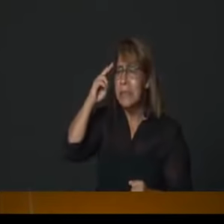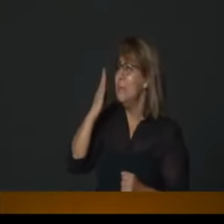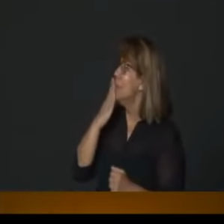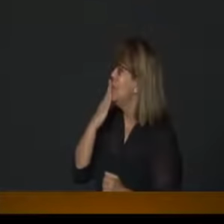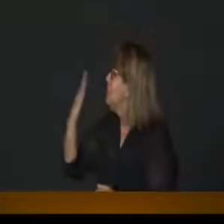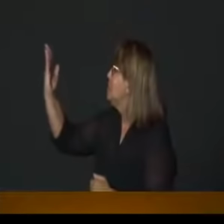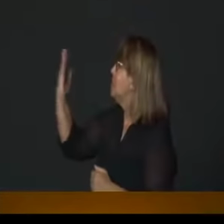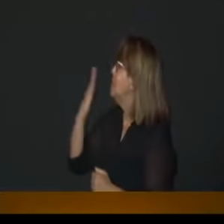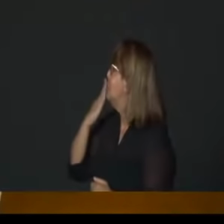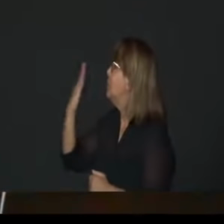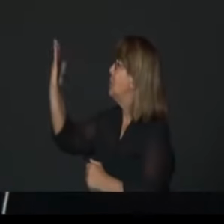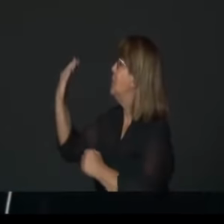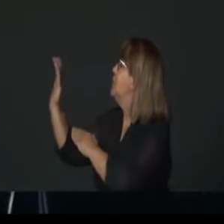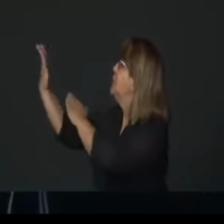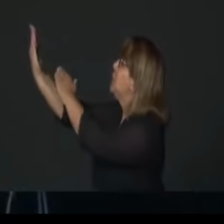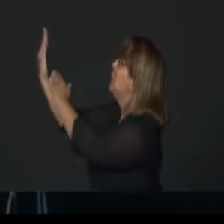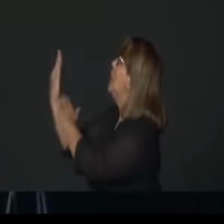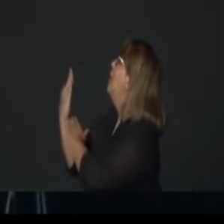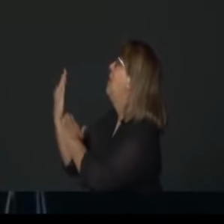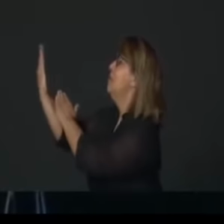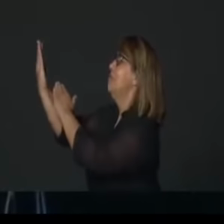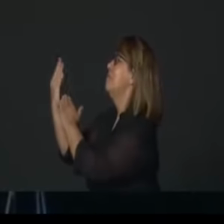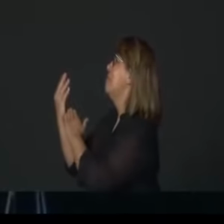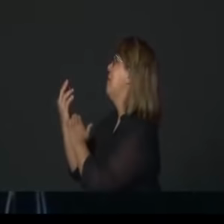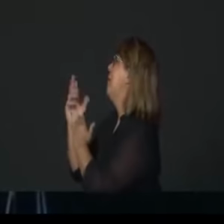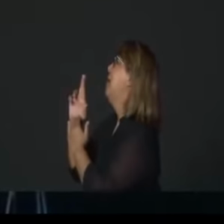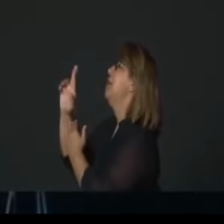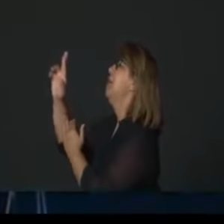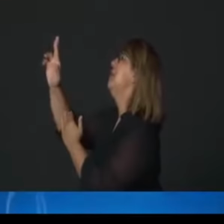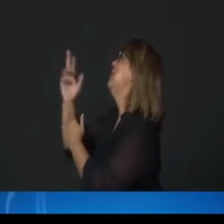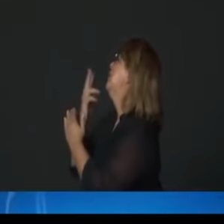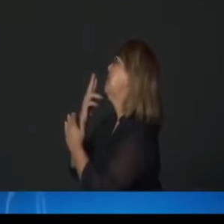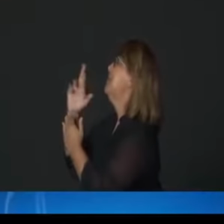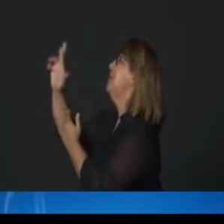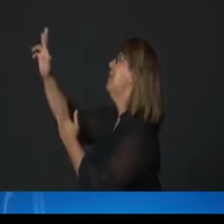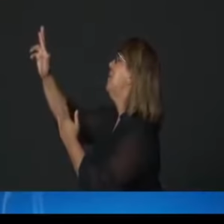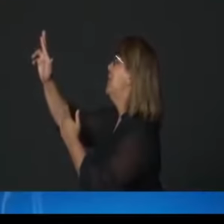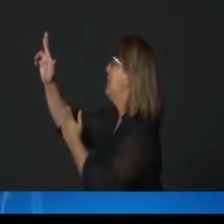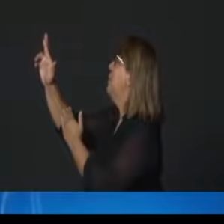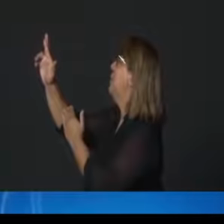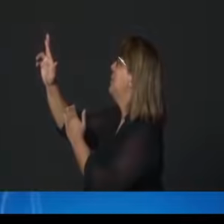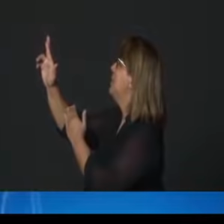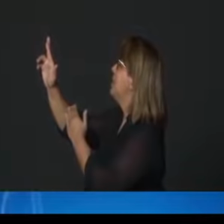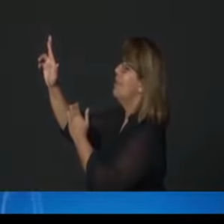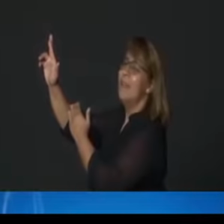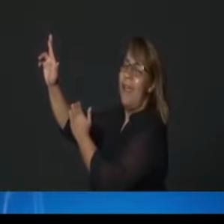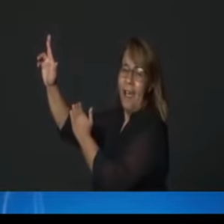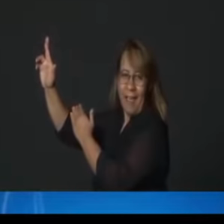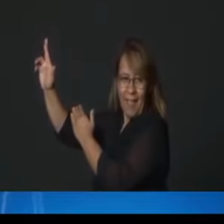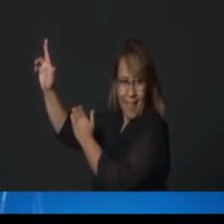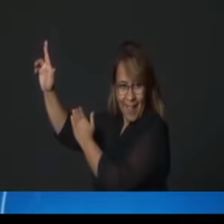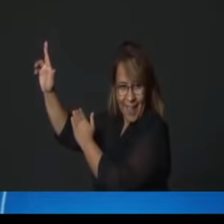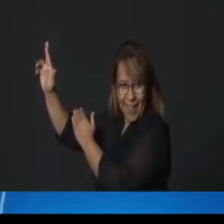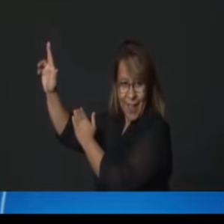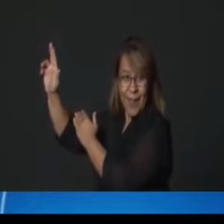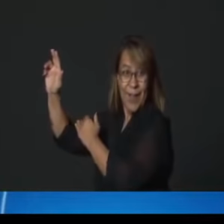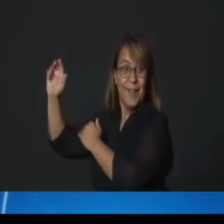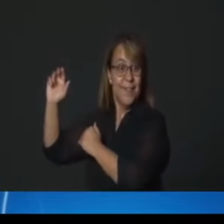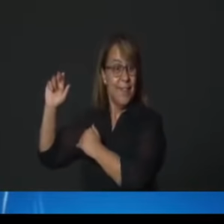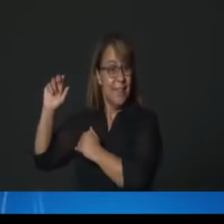que você pediu, receba, está chegando. Você chegou chorando e